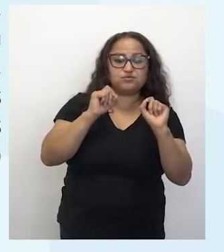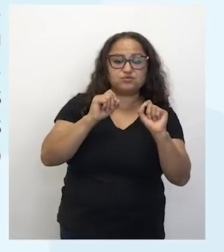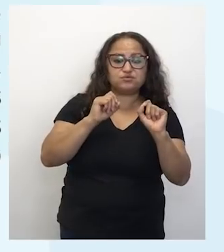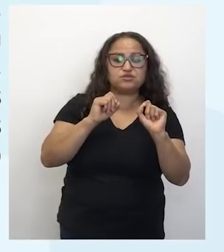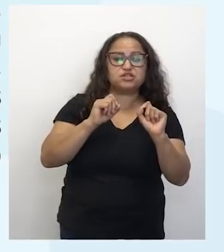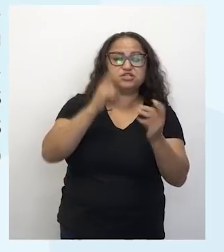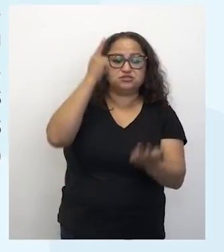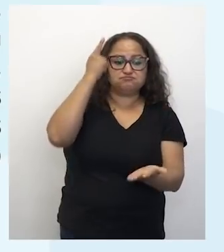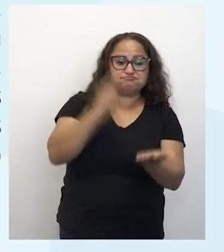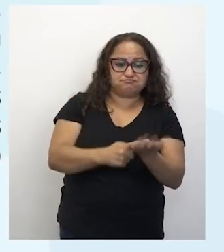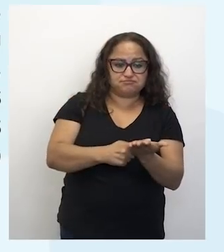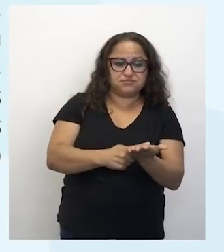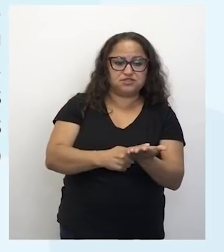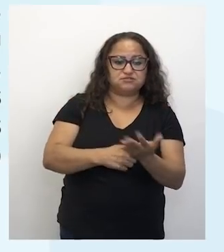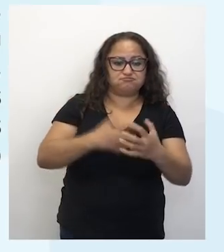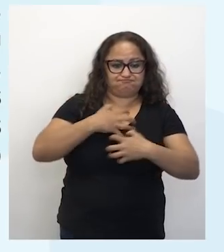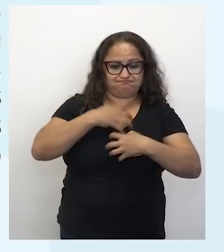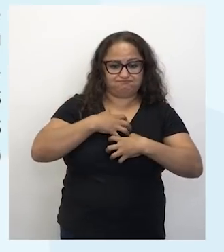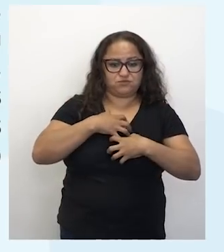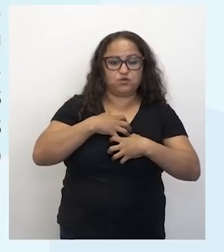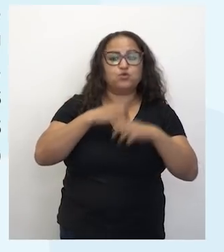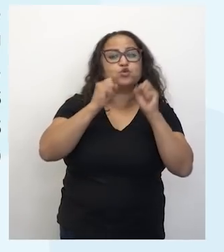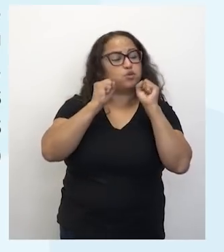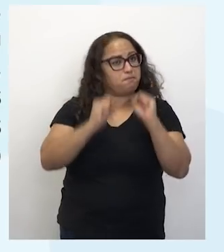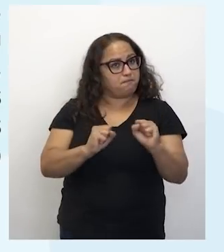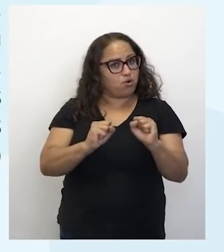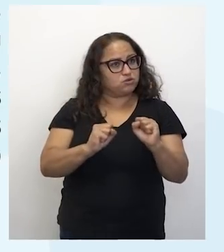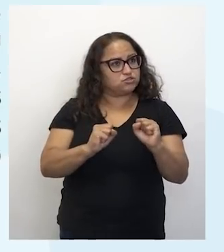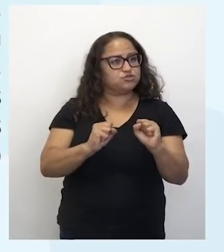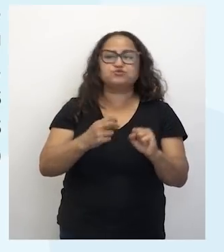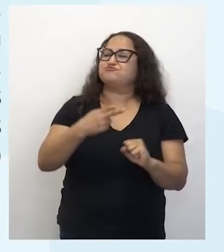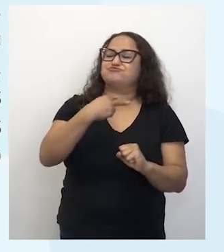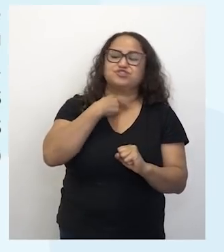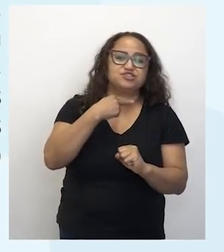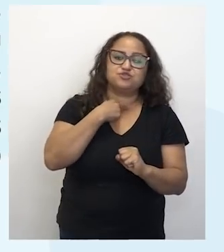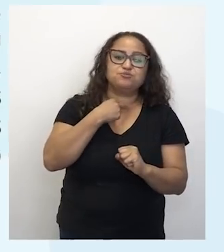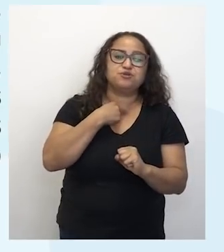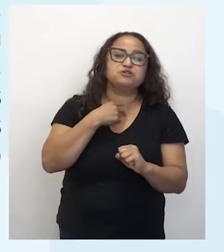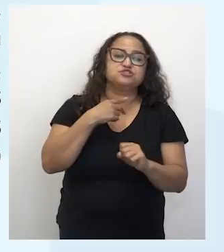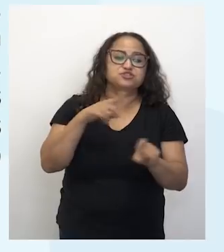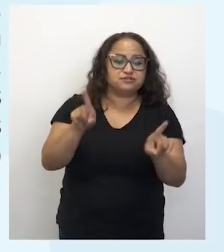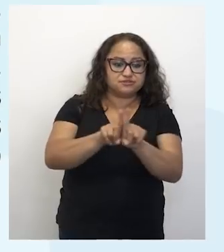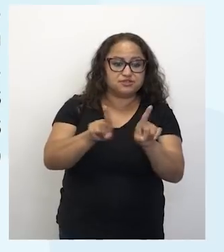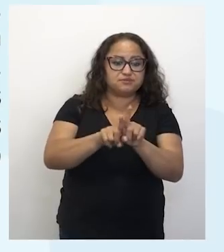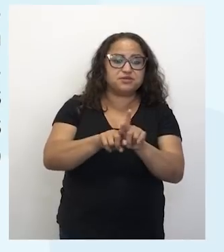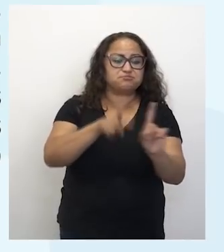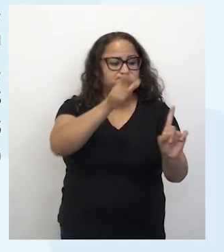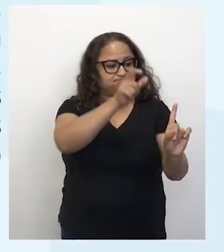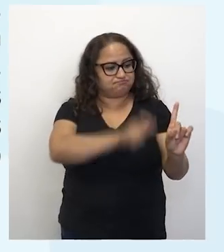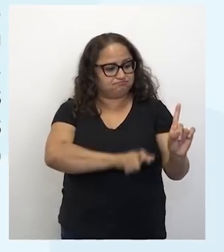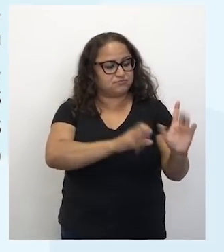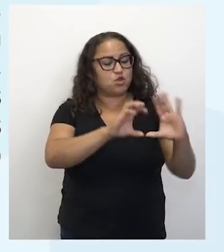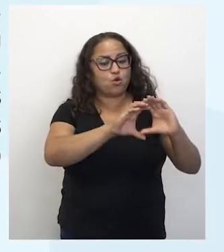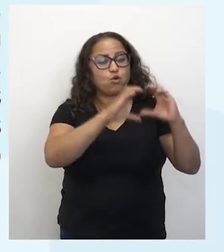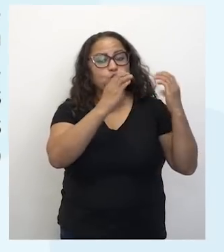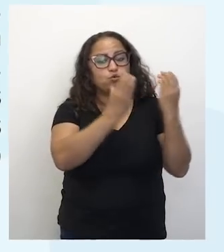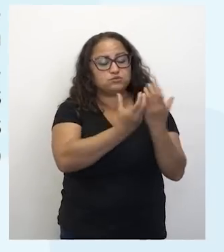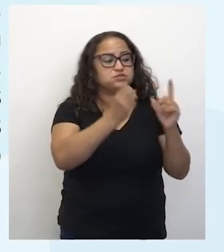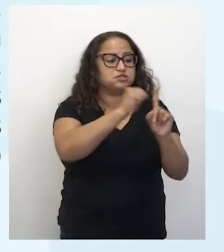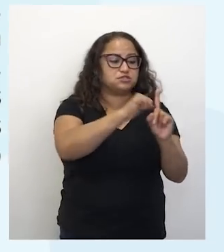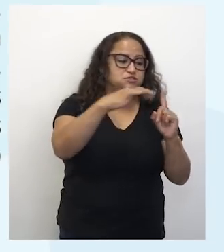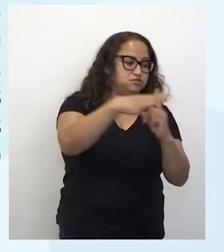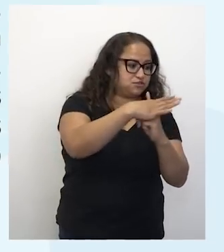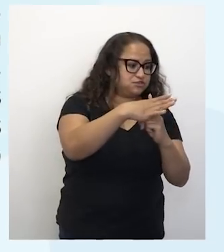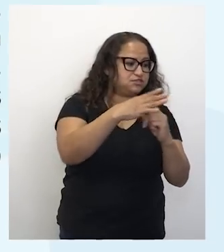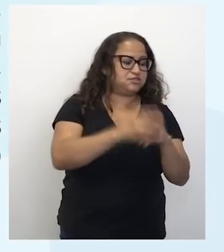de se comportar, ao que é permitido e ao que é proibido, e servem para indivíduos, comunidades e